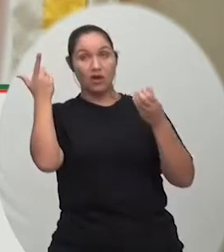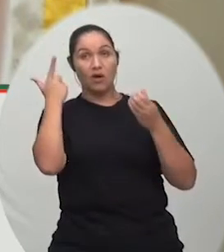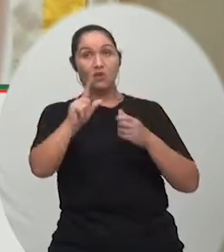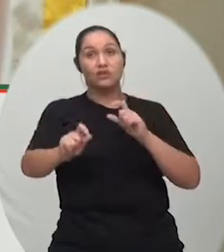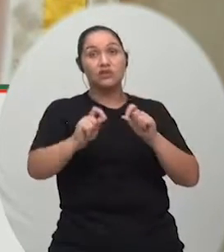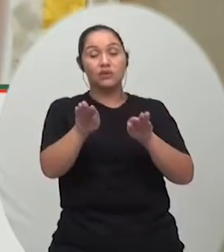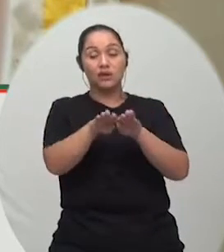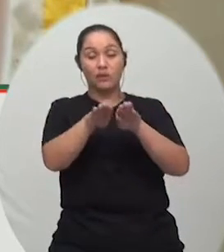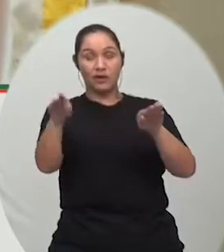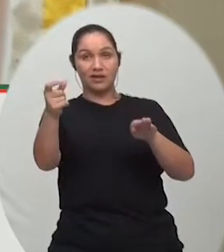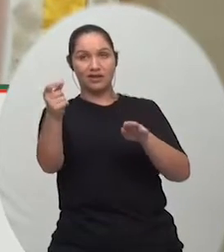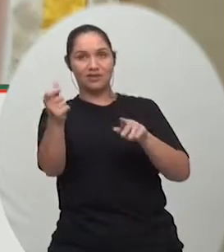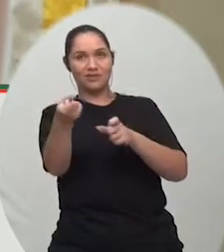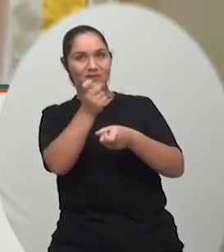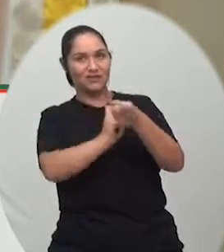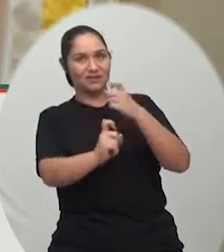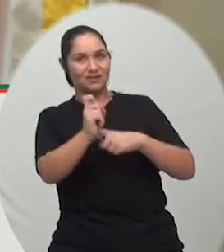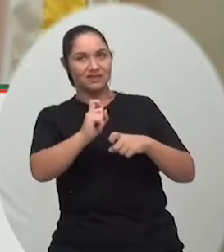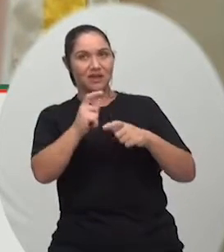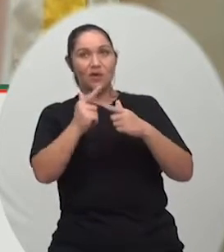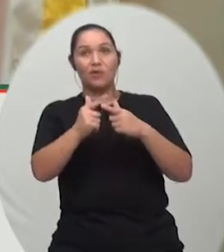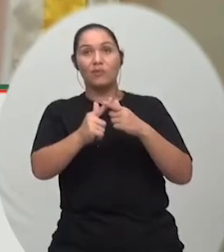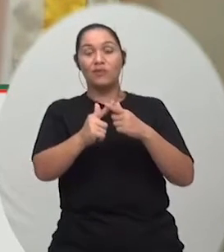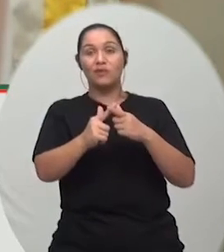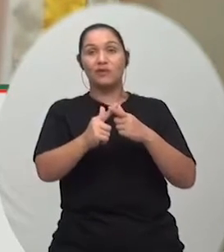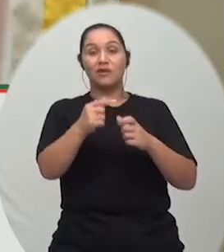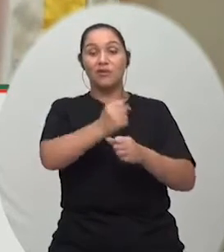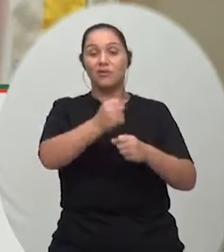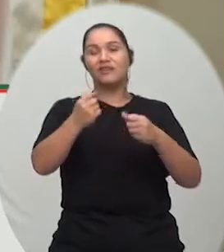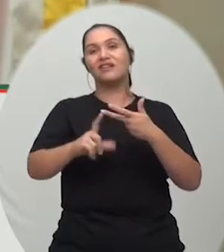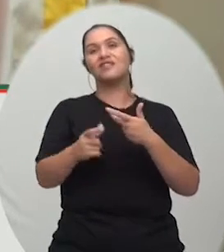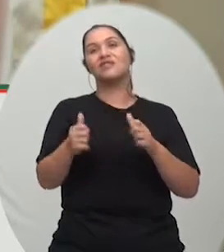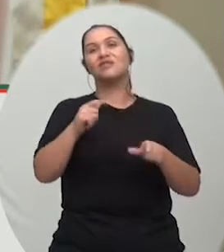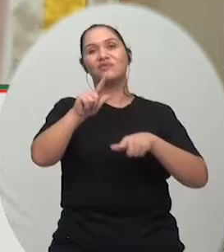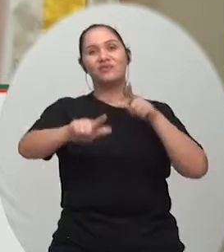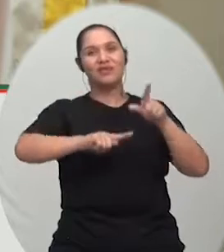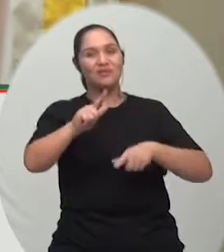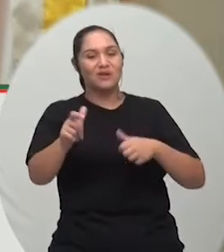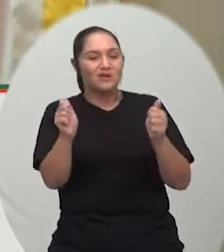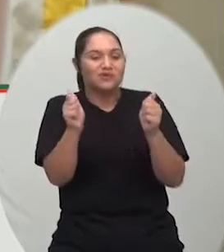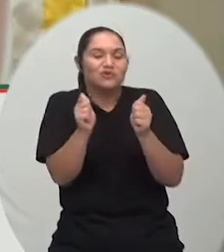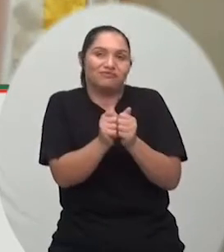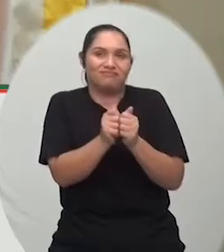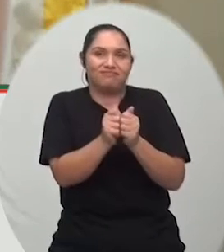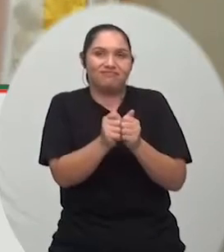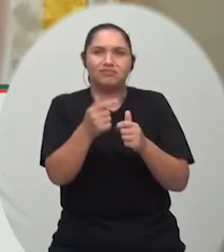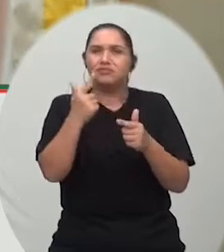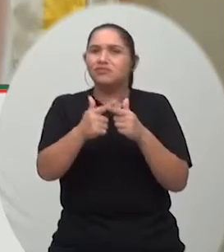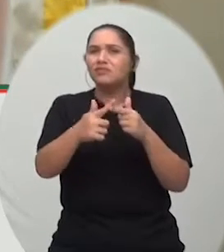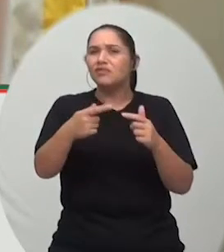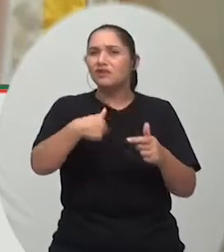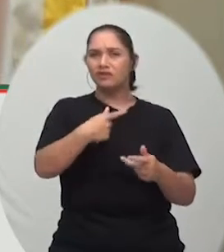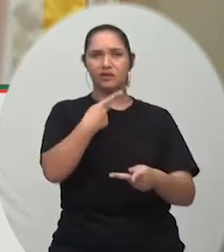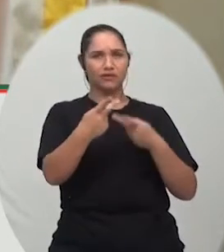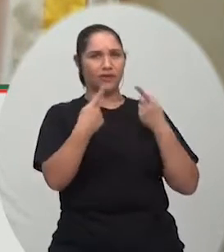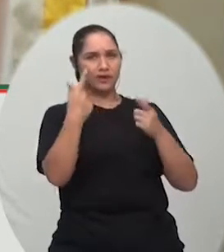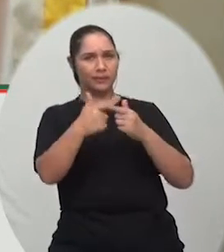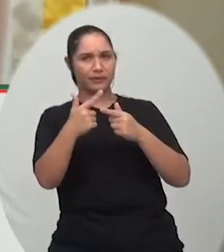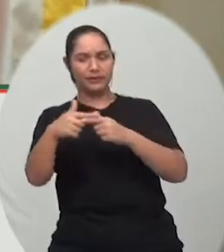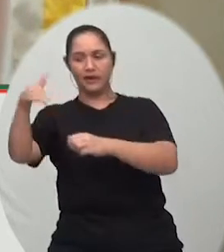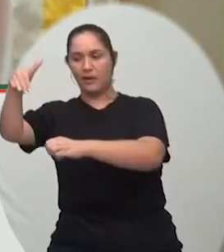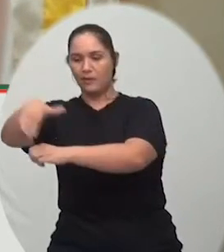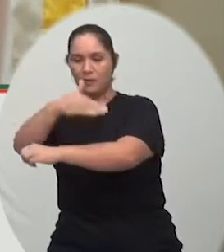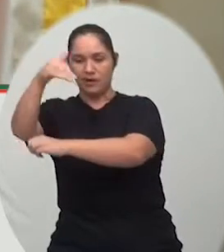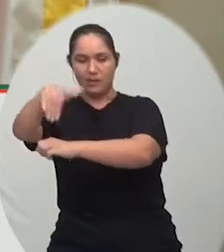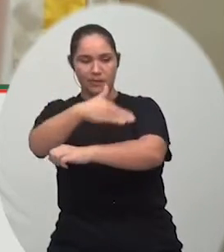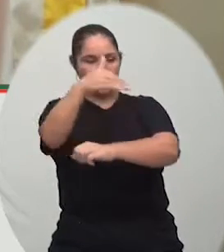econômico-financeiro sem a deliberação legislativa dessa casa. Falo isso porque várias ruas estão sendo